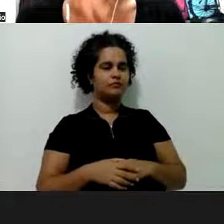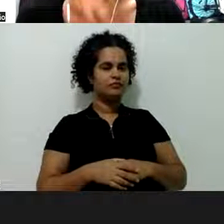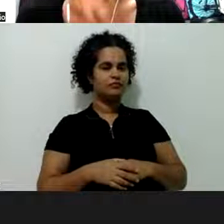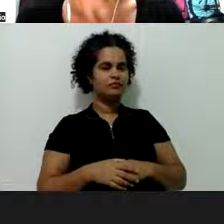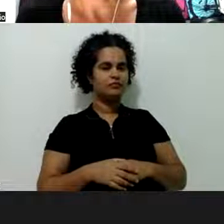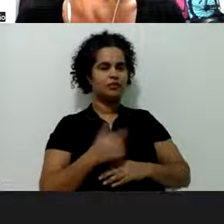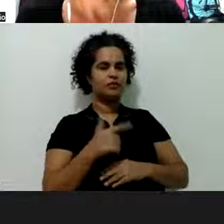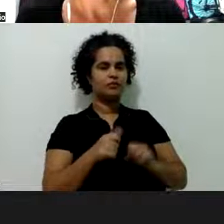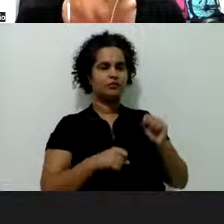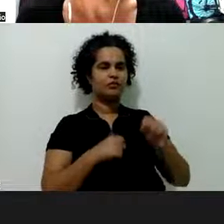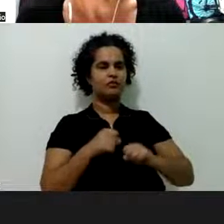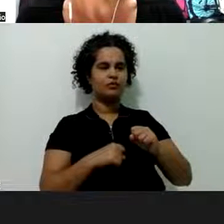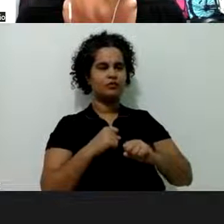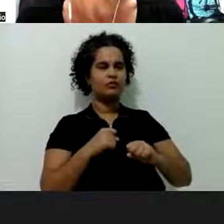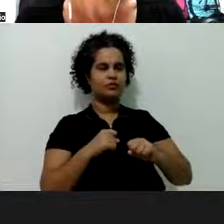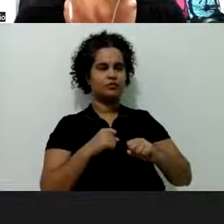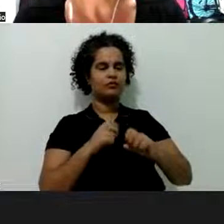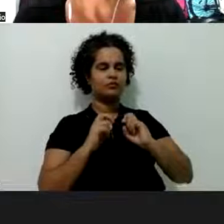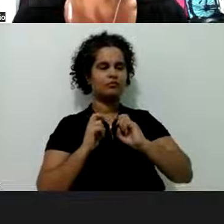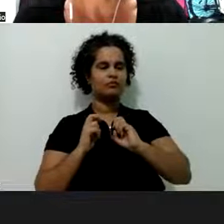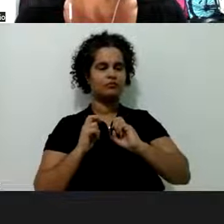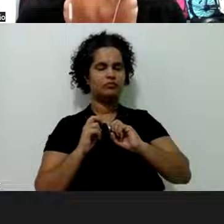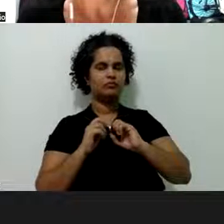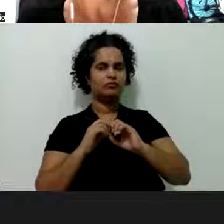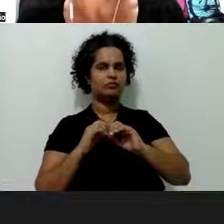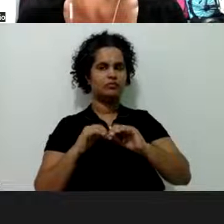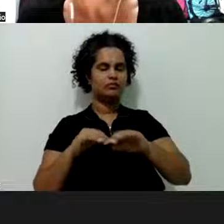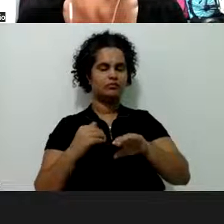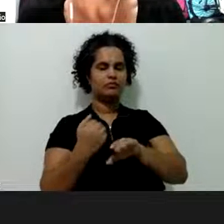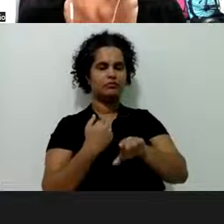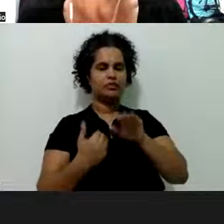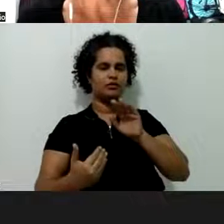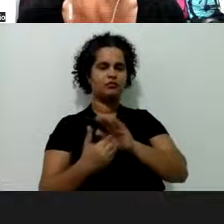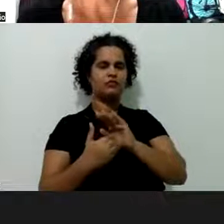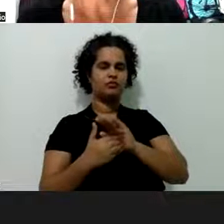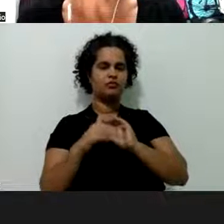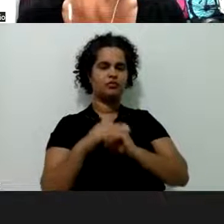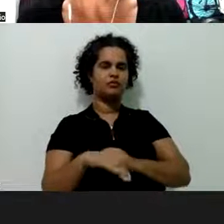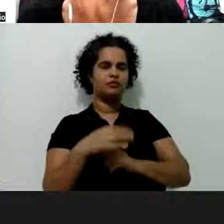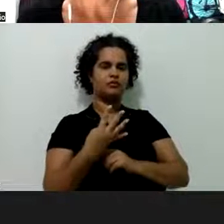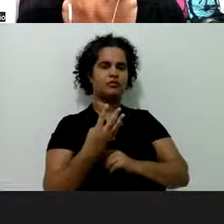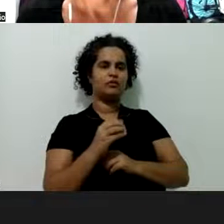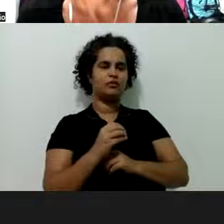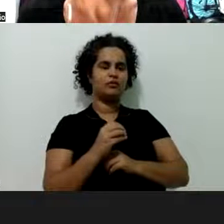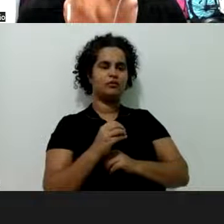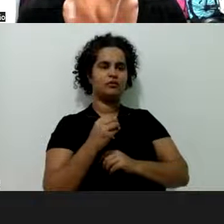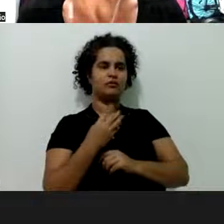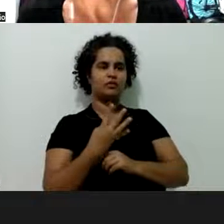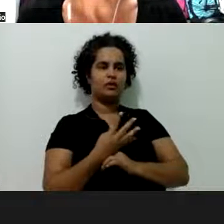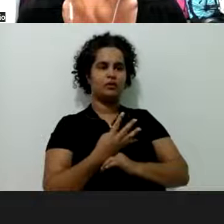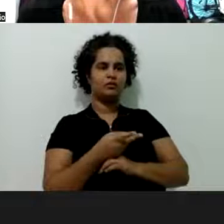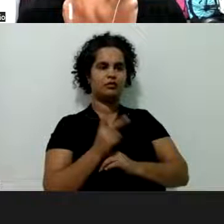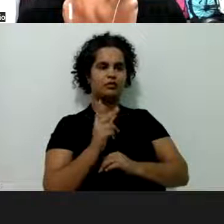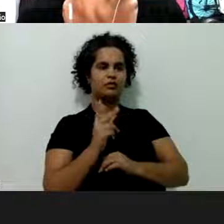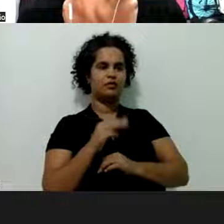ciclofaixa, porque pressupõe-se que a partir daquele limite ali é 10 km por hora. Então, não tem